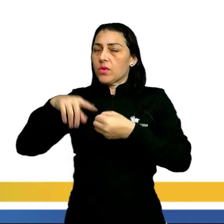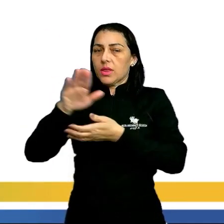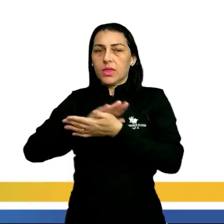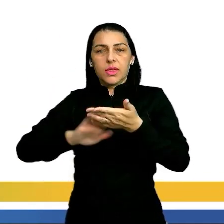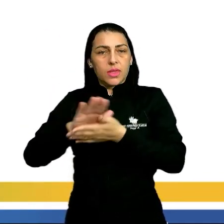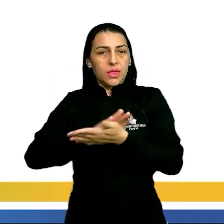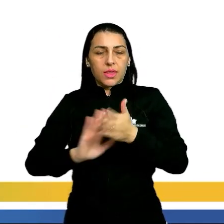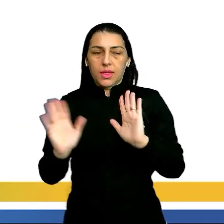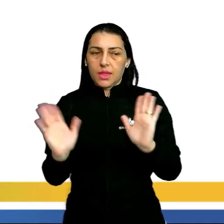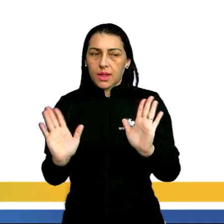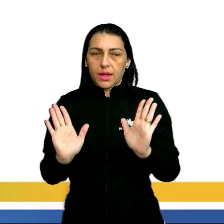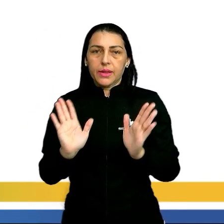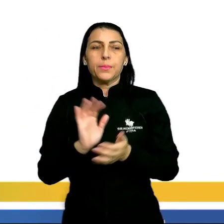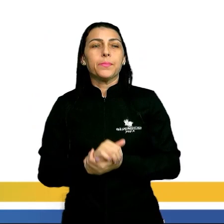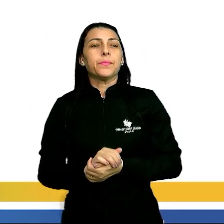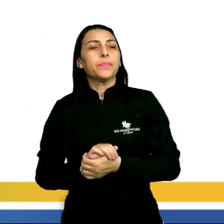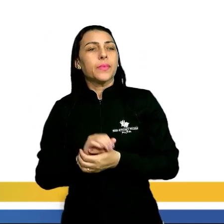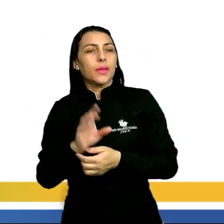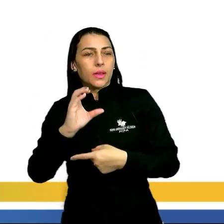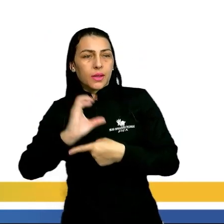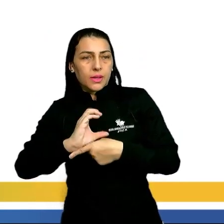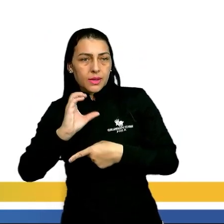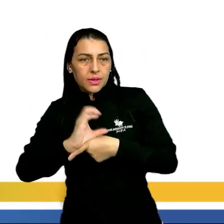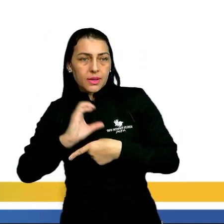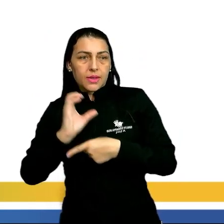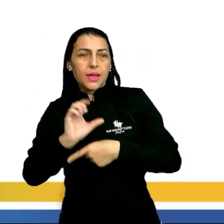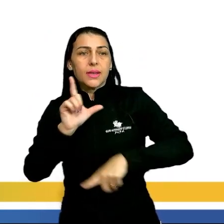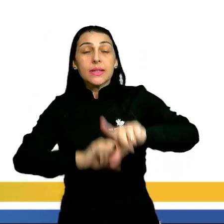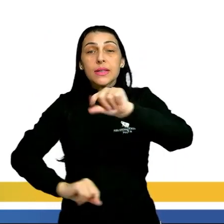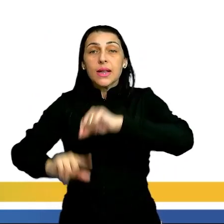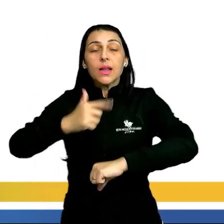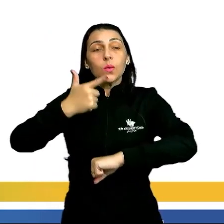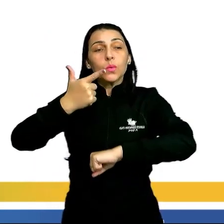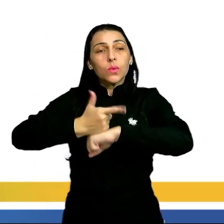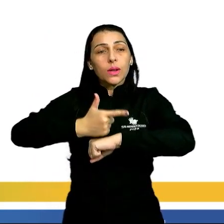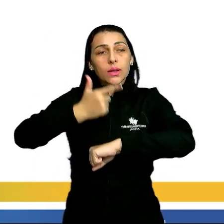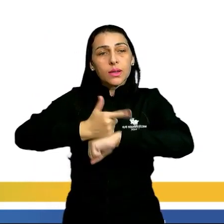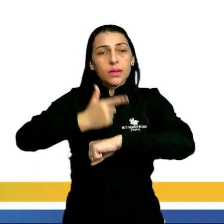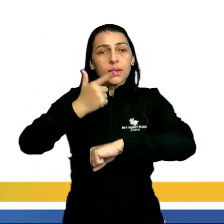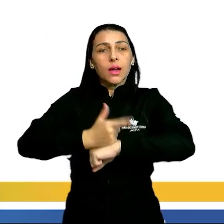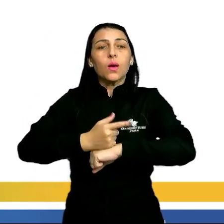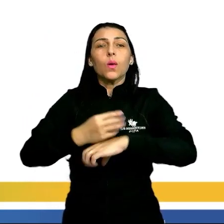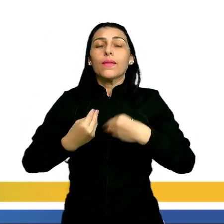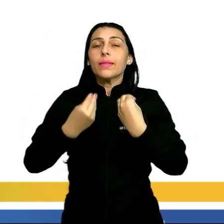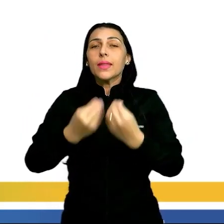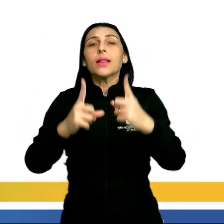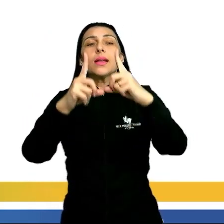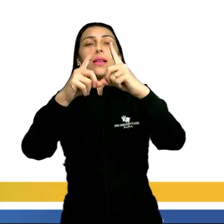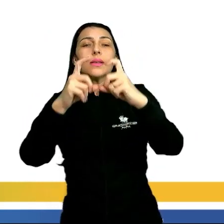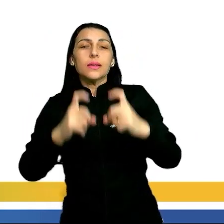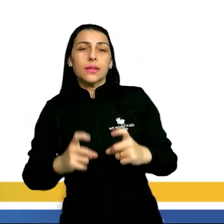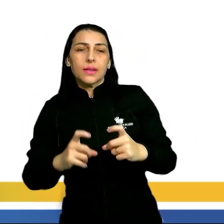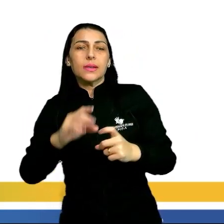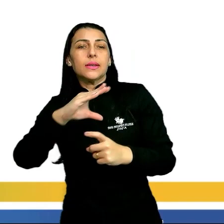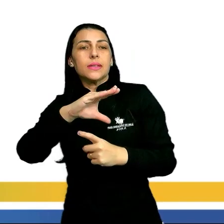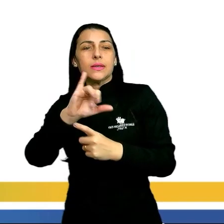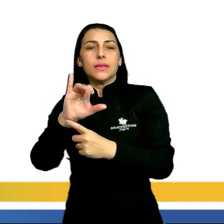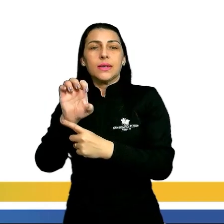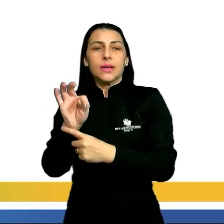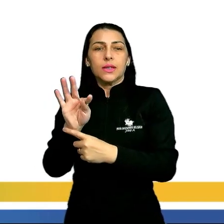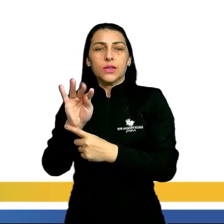nesse aspecto. Letra C, a seleção lexical empregada